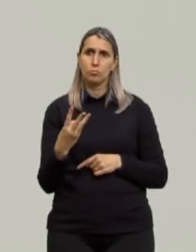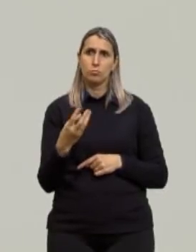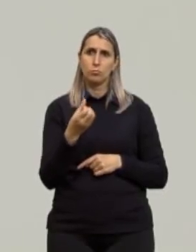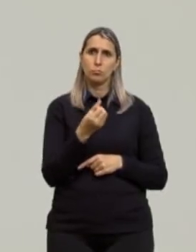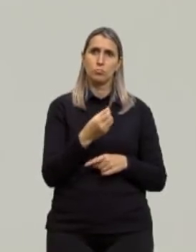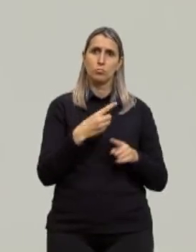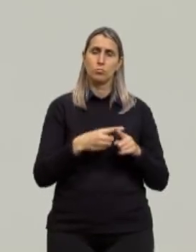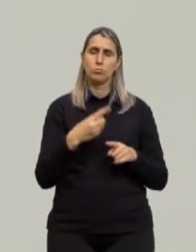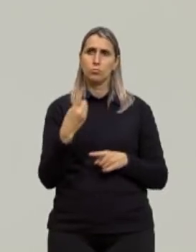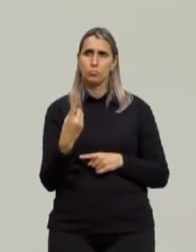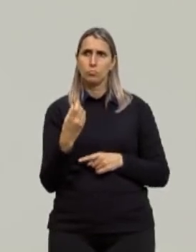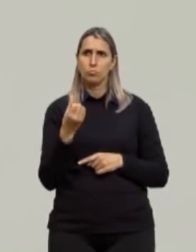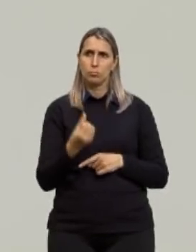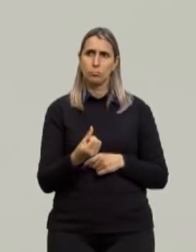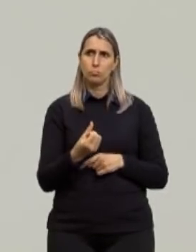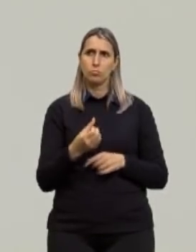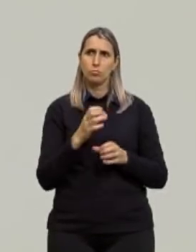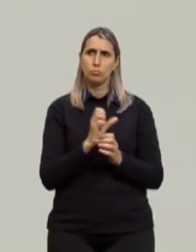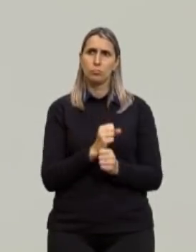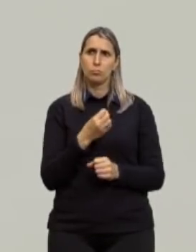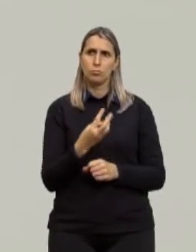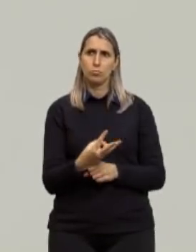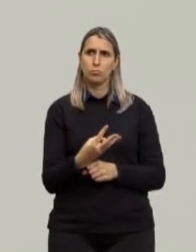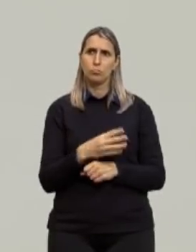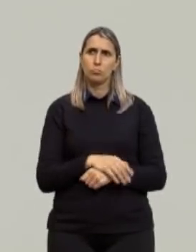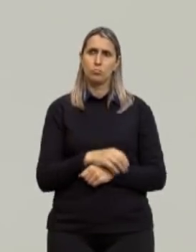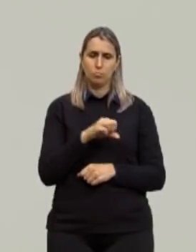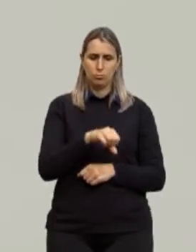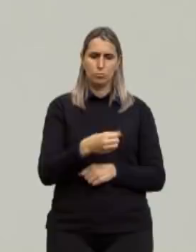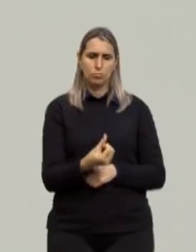x 16 mais